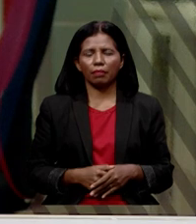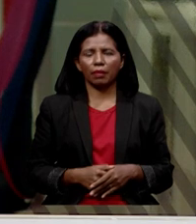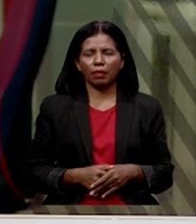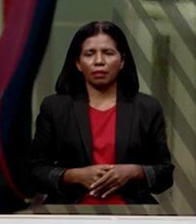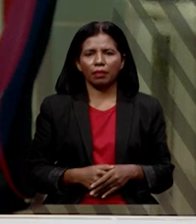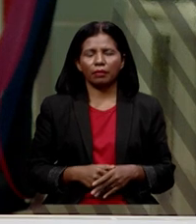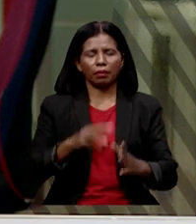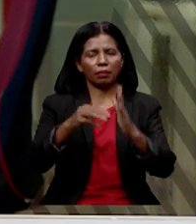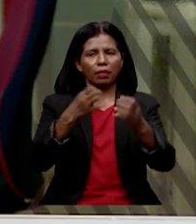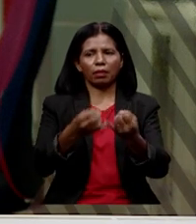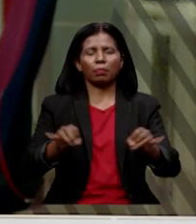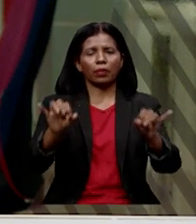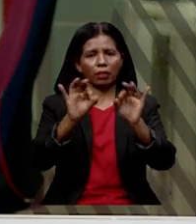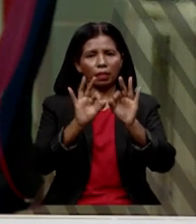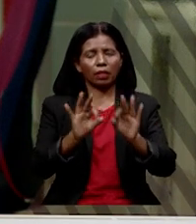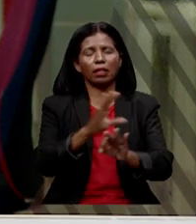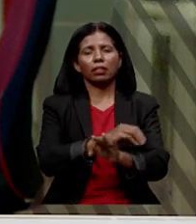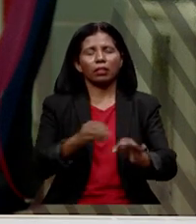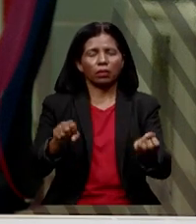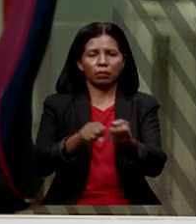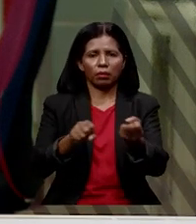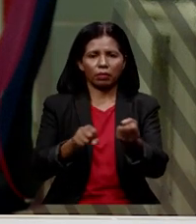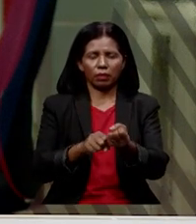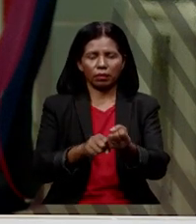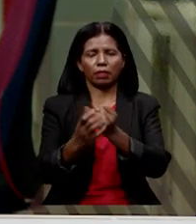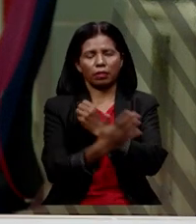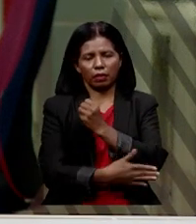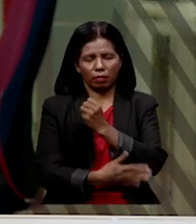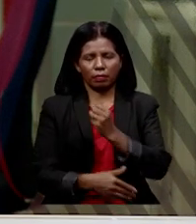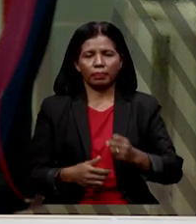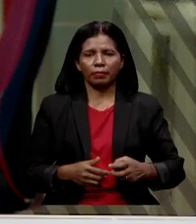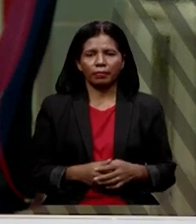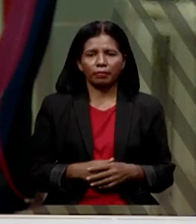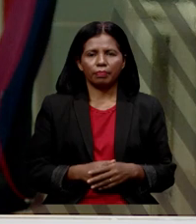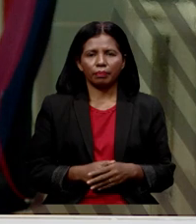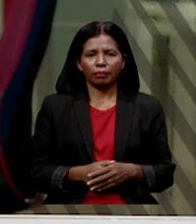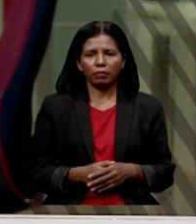papel mira importante ora contribui para o processo construção nação.